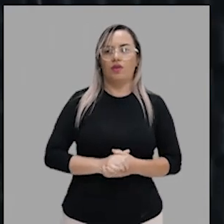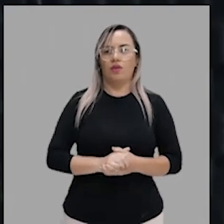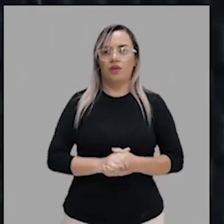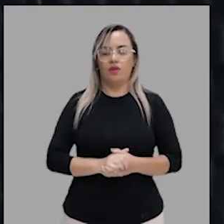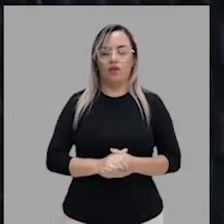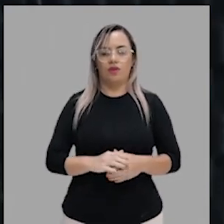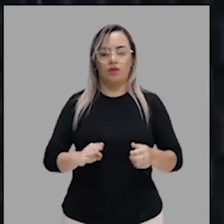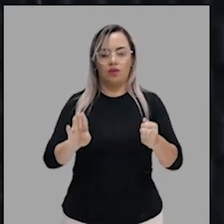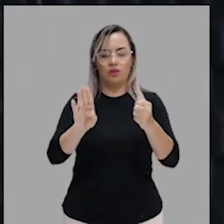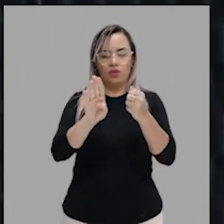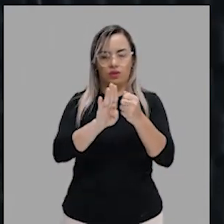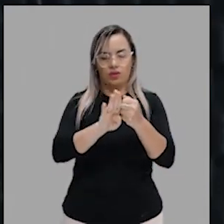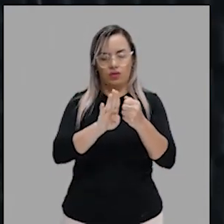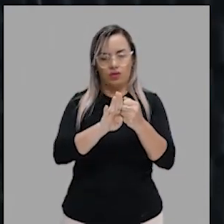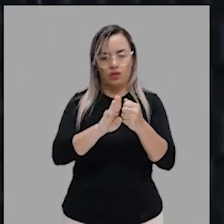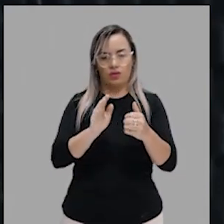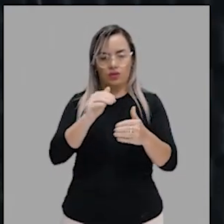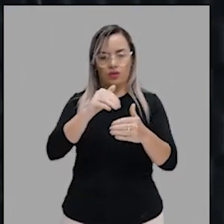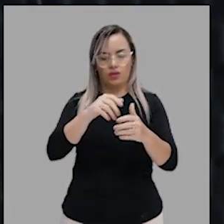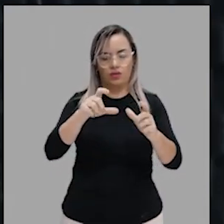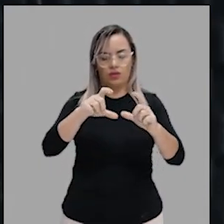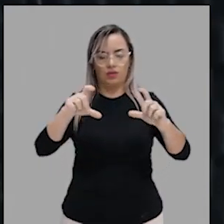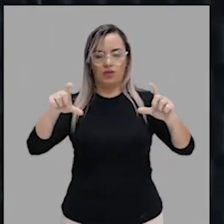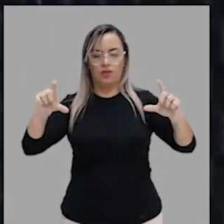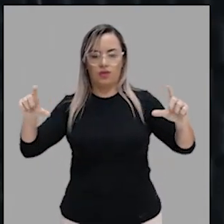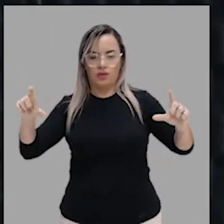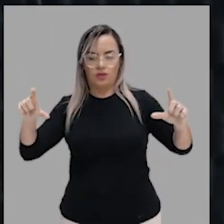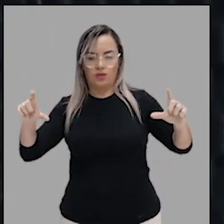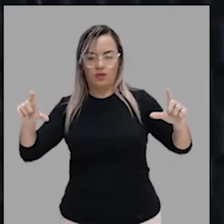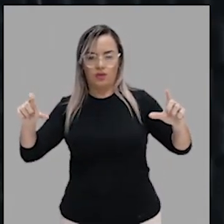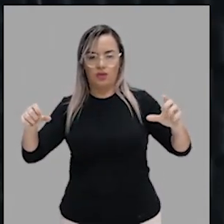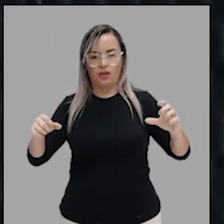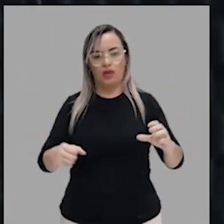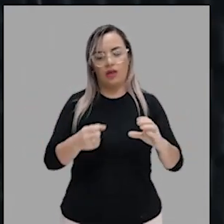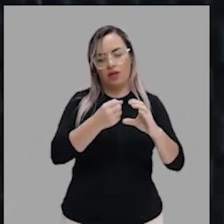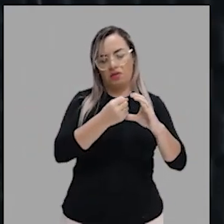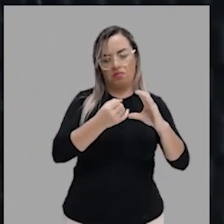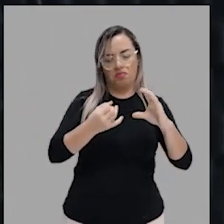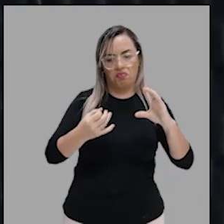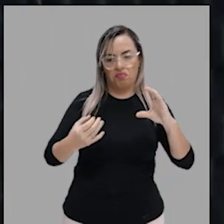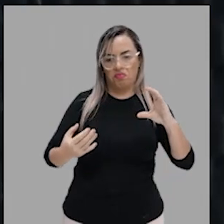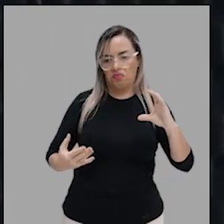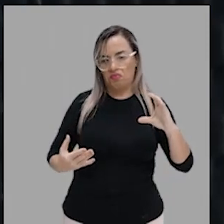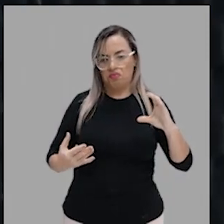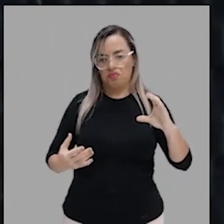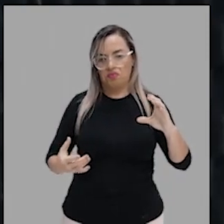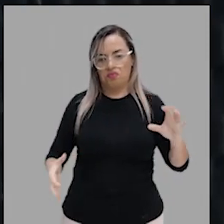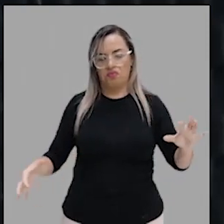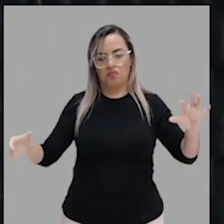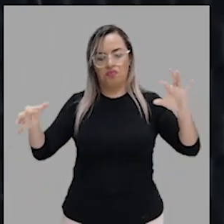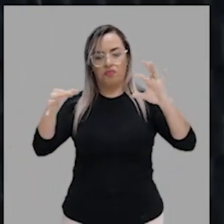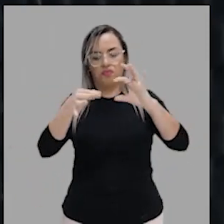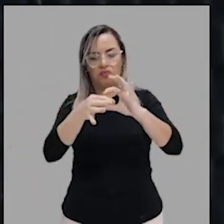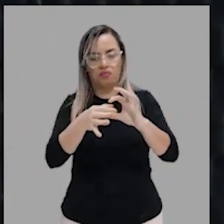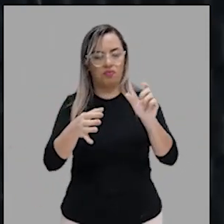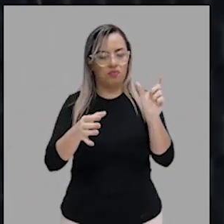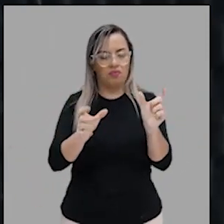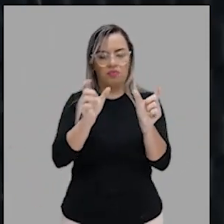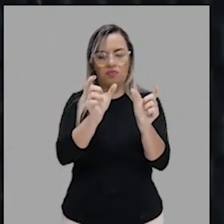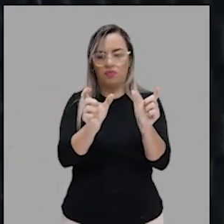adjetivo. E as circunstâncias são apresentadas pelos advérbios. Quem vai ligar essas palavras? Os pronomes,